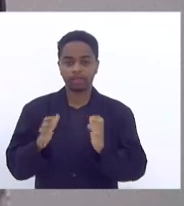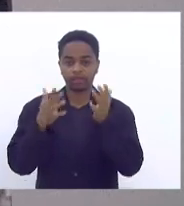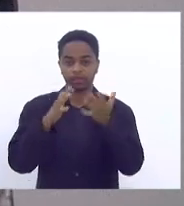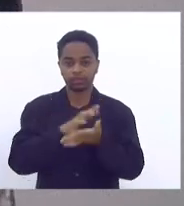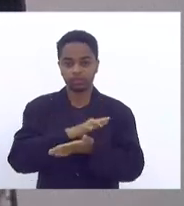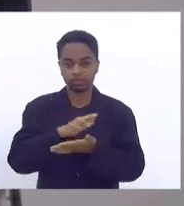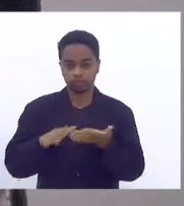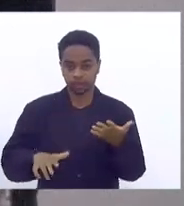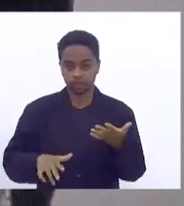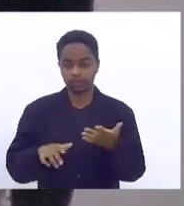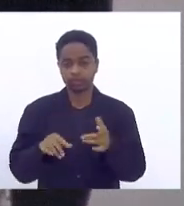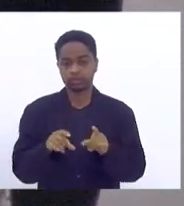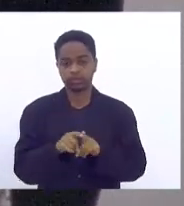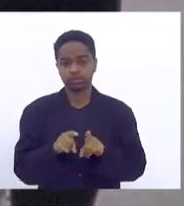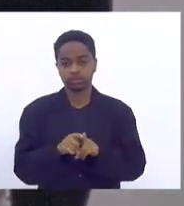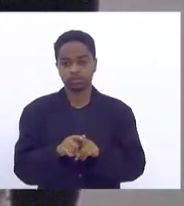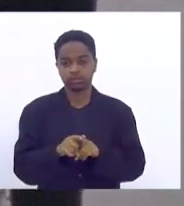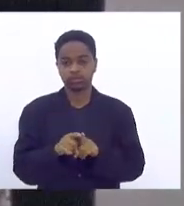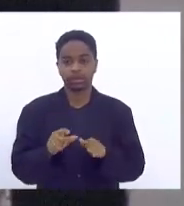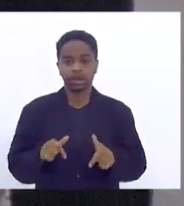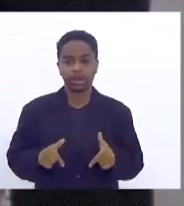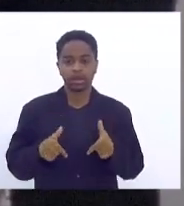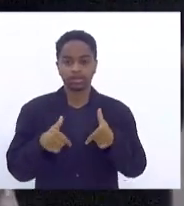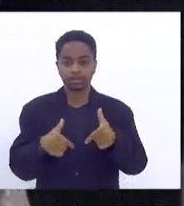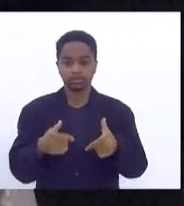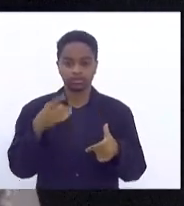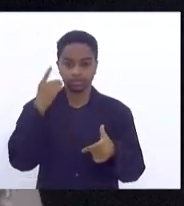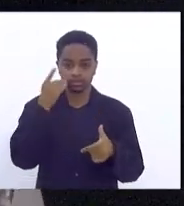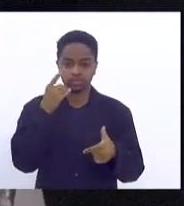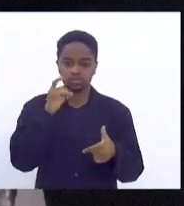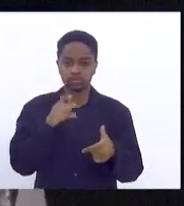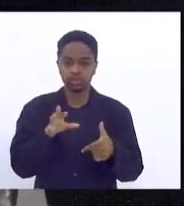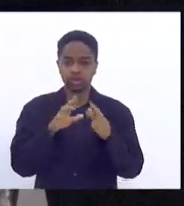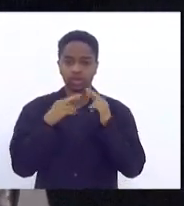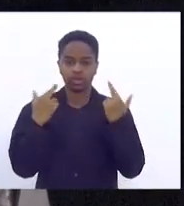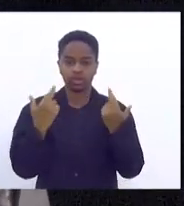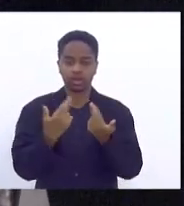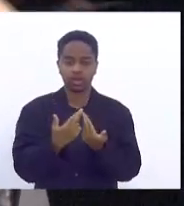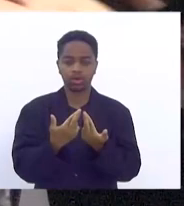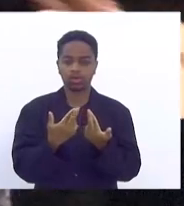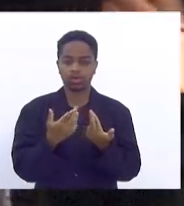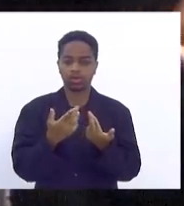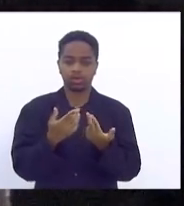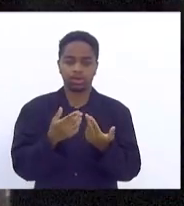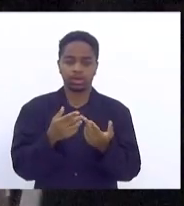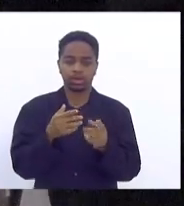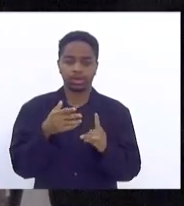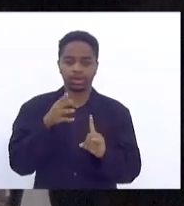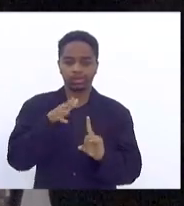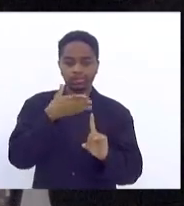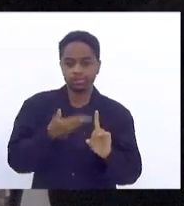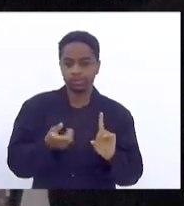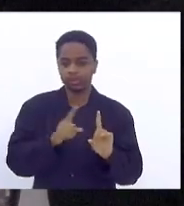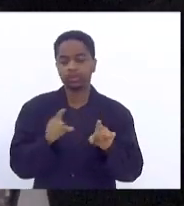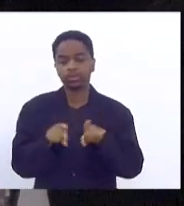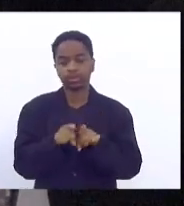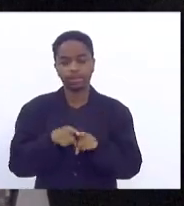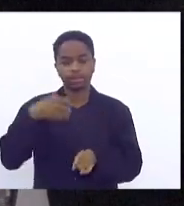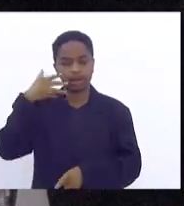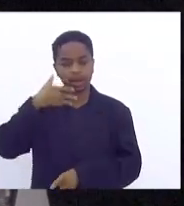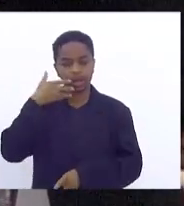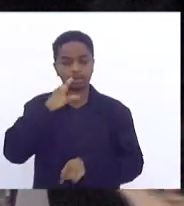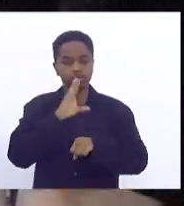H fora a atividade parlamentar né não apenas sessão solenes mas diversas palestras cursos